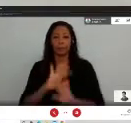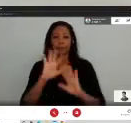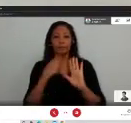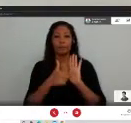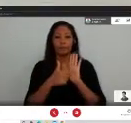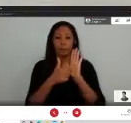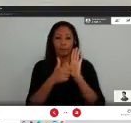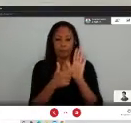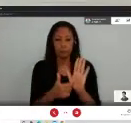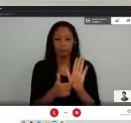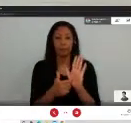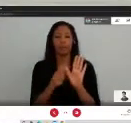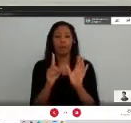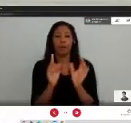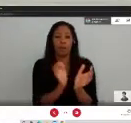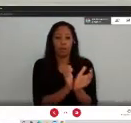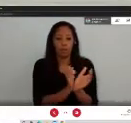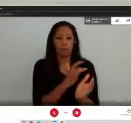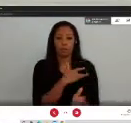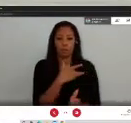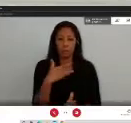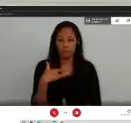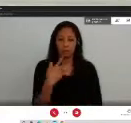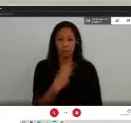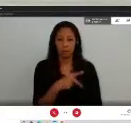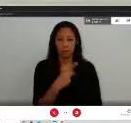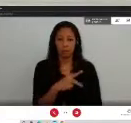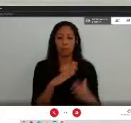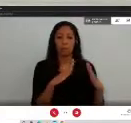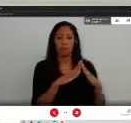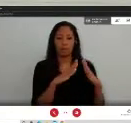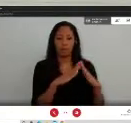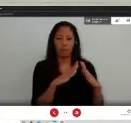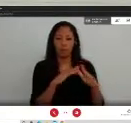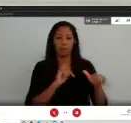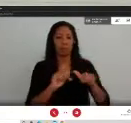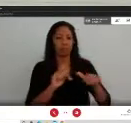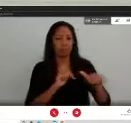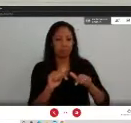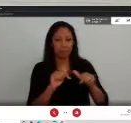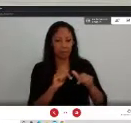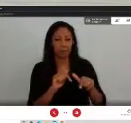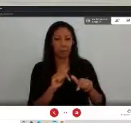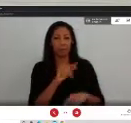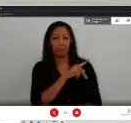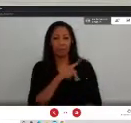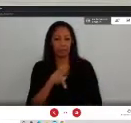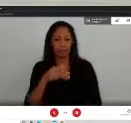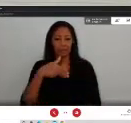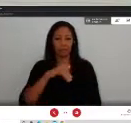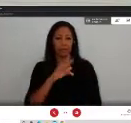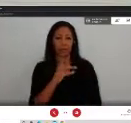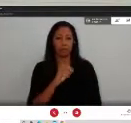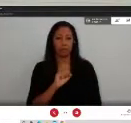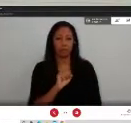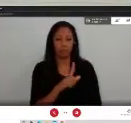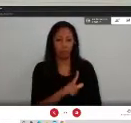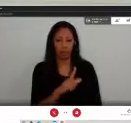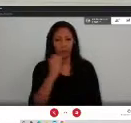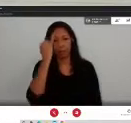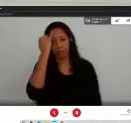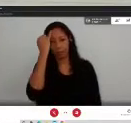de Saúde aqui dessa casa, com a presidência do vereador Maicon, vereador Irani Guedes, vereador